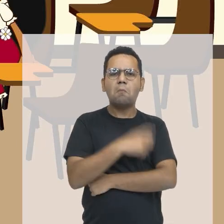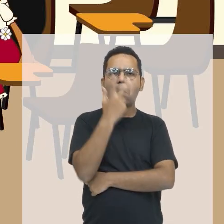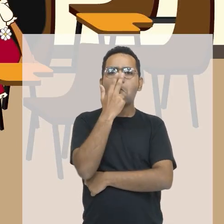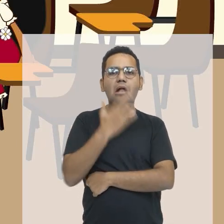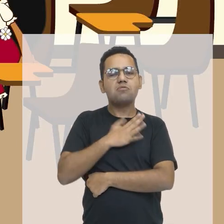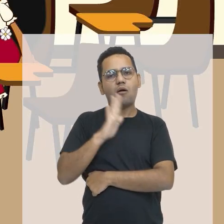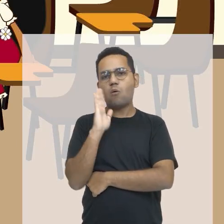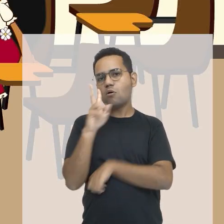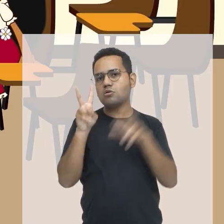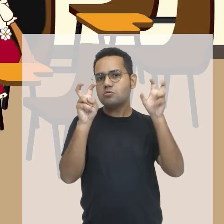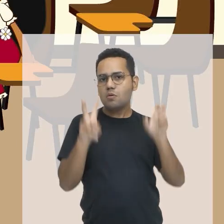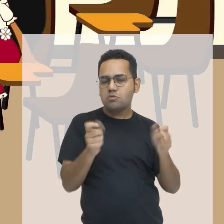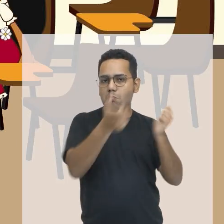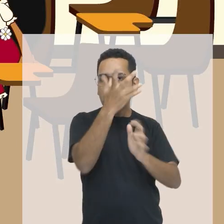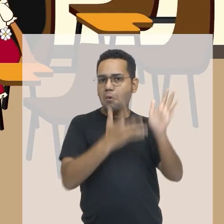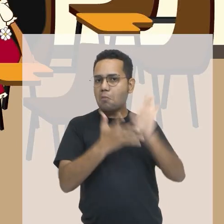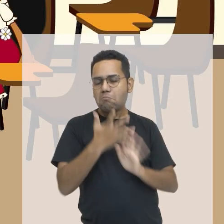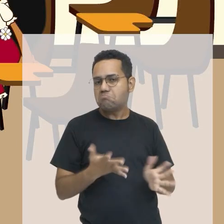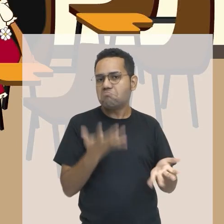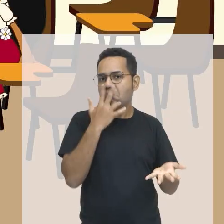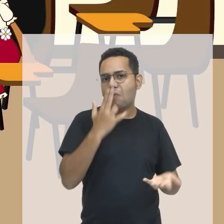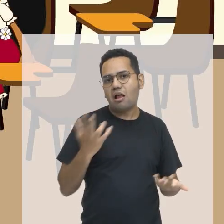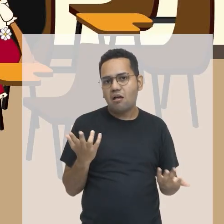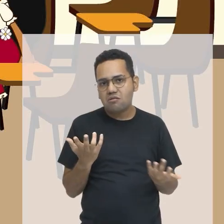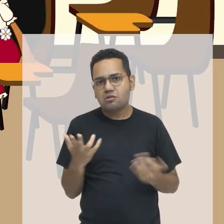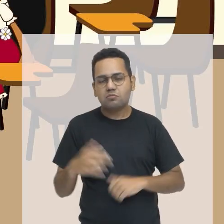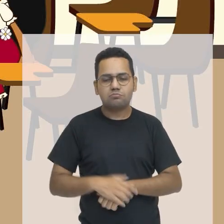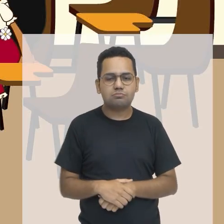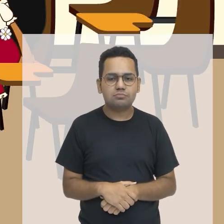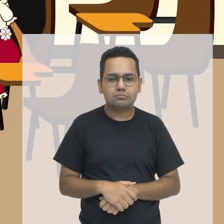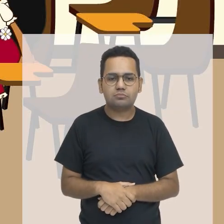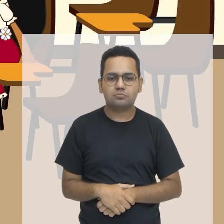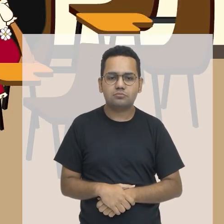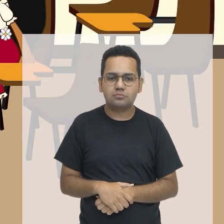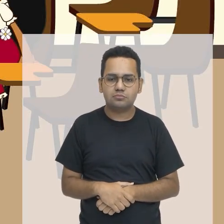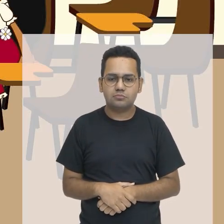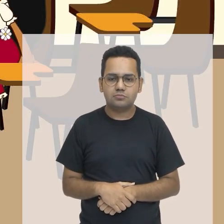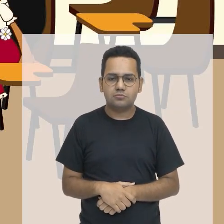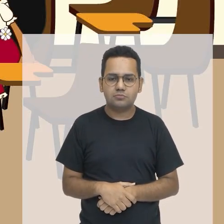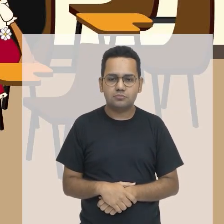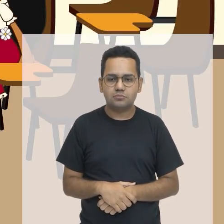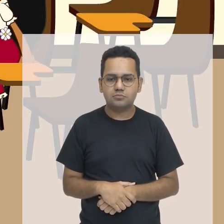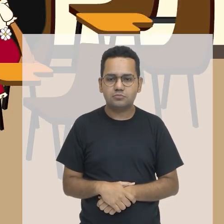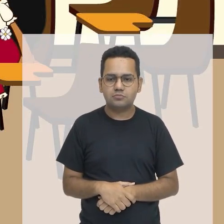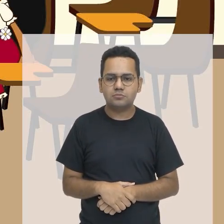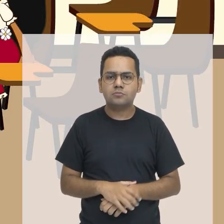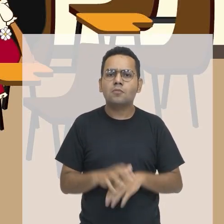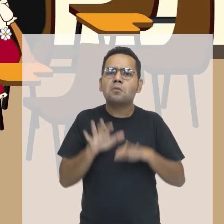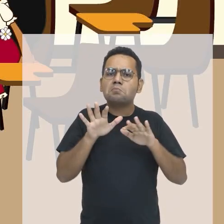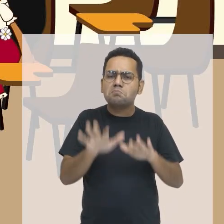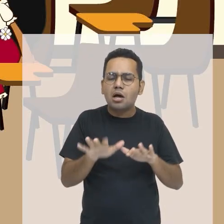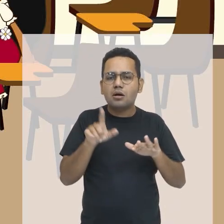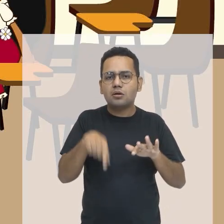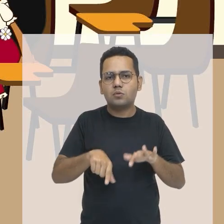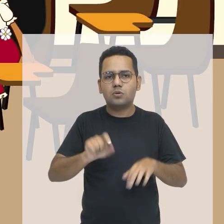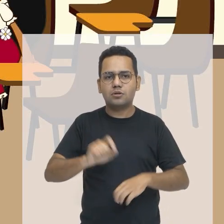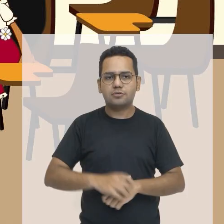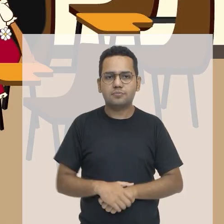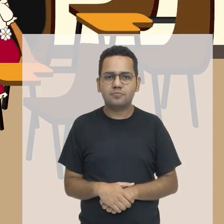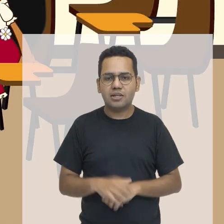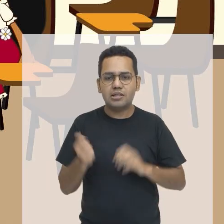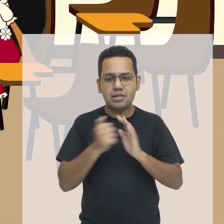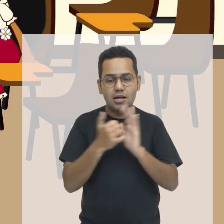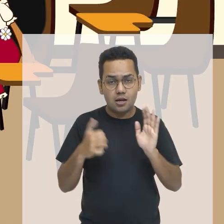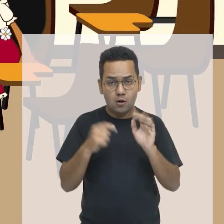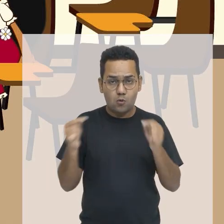gostando do que estava sendo falado, daquela palestra, daquela aula, enfim. Esses elementos são chamados de